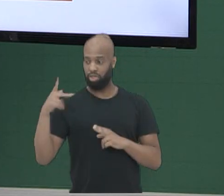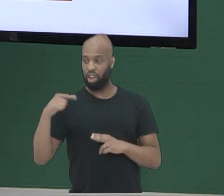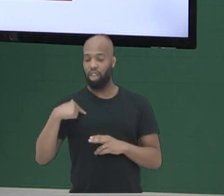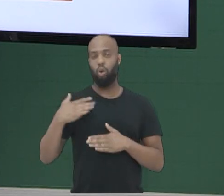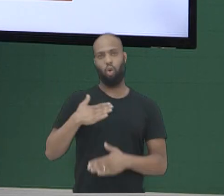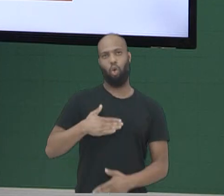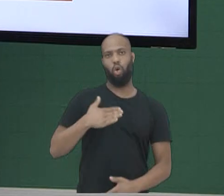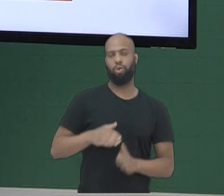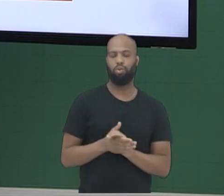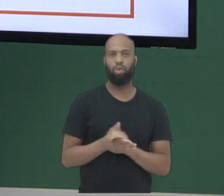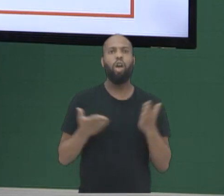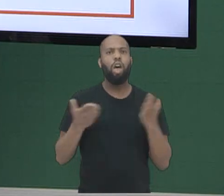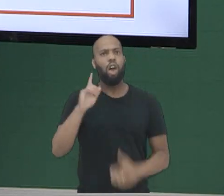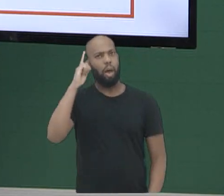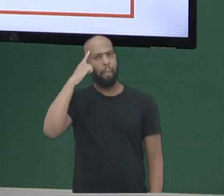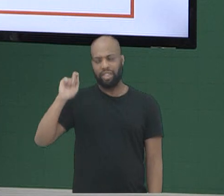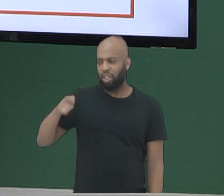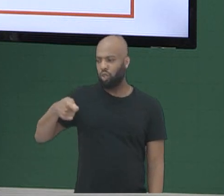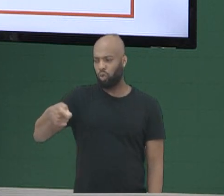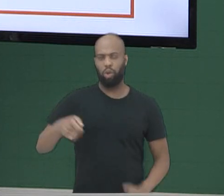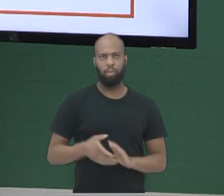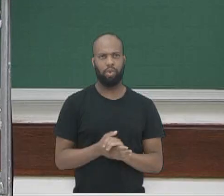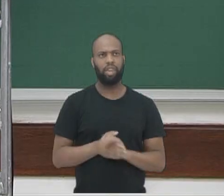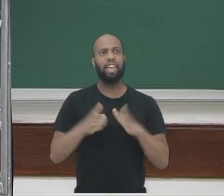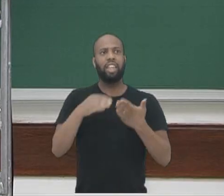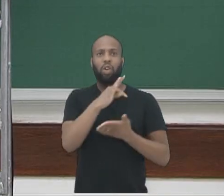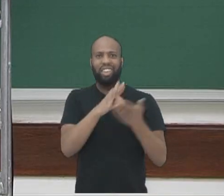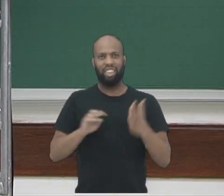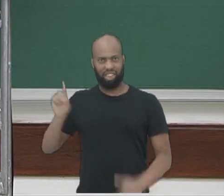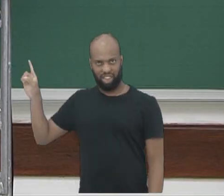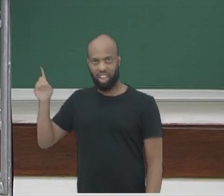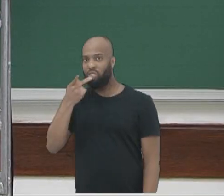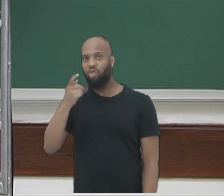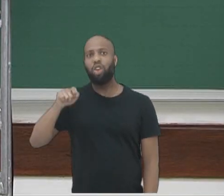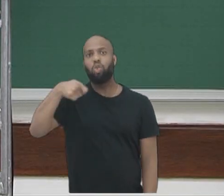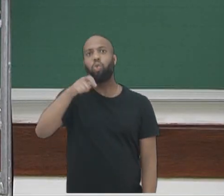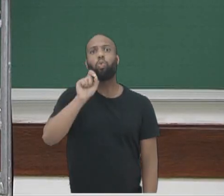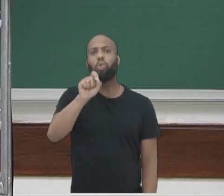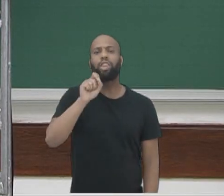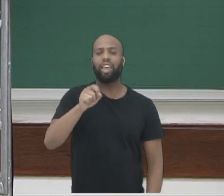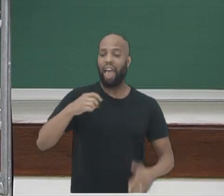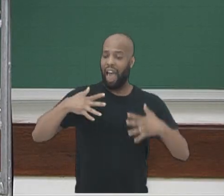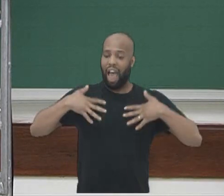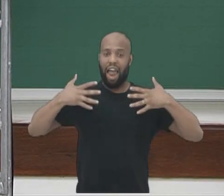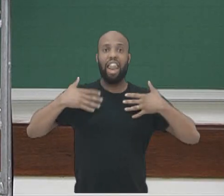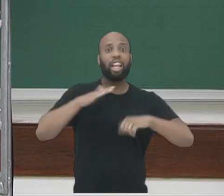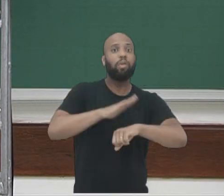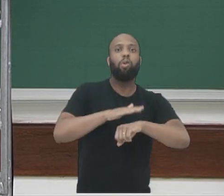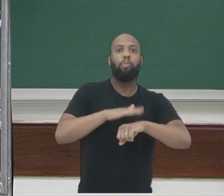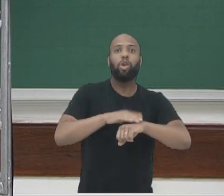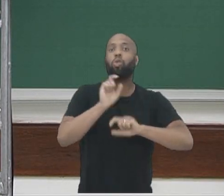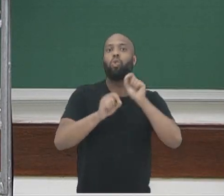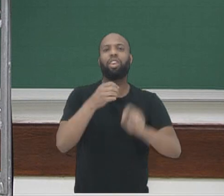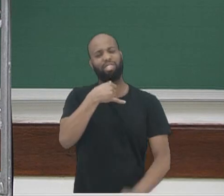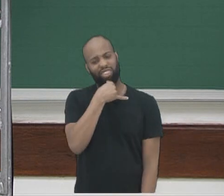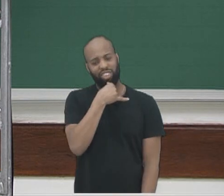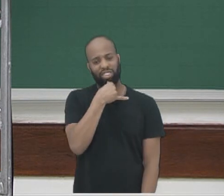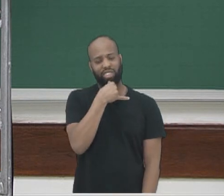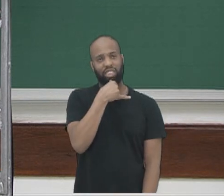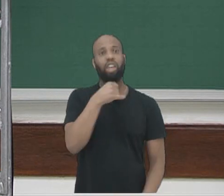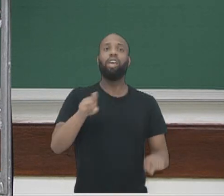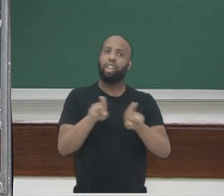no meio da tristeza. Guimarães Rosa. Esse texto, Guimarães Rosa, é um trecho de um